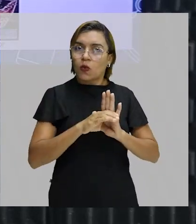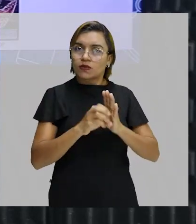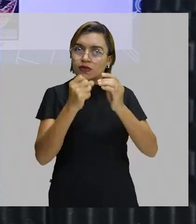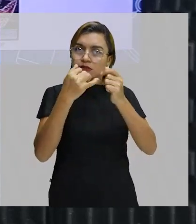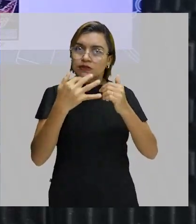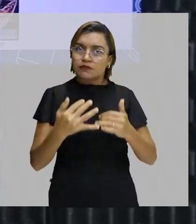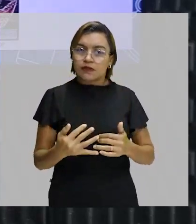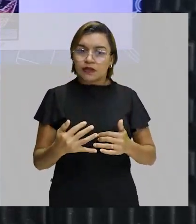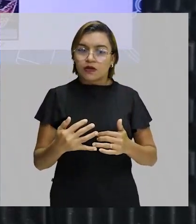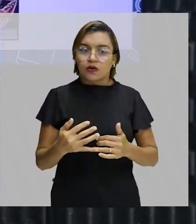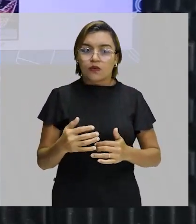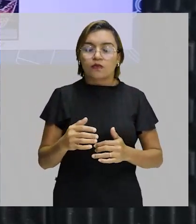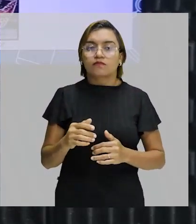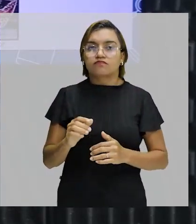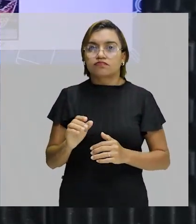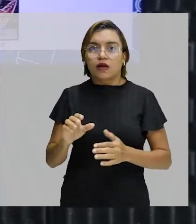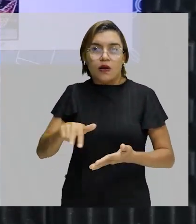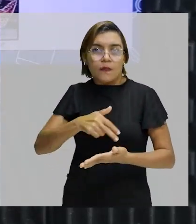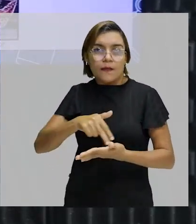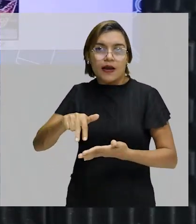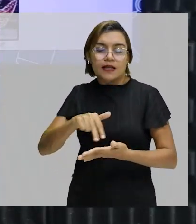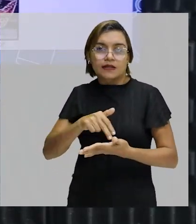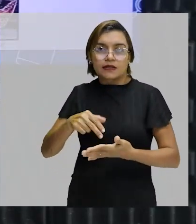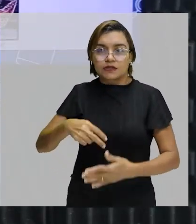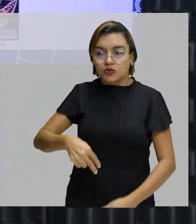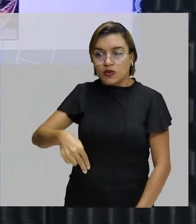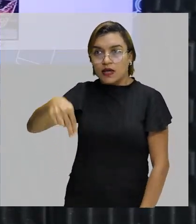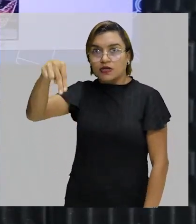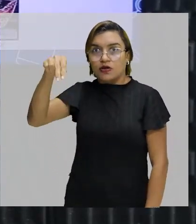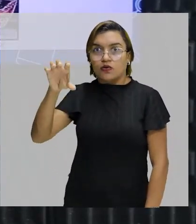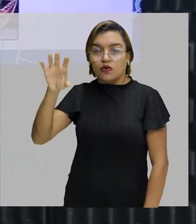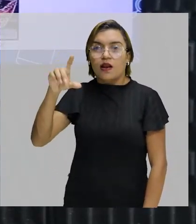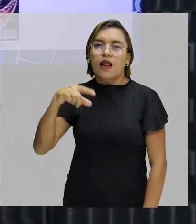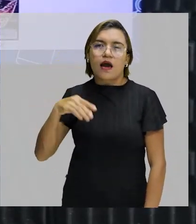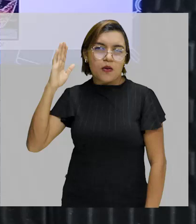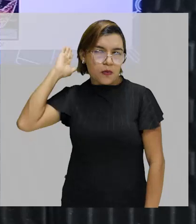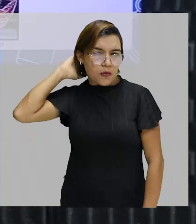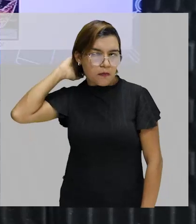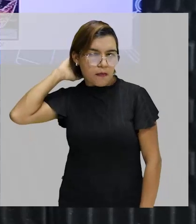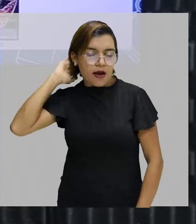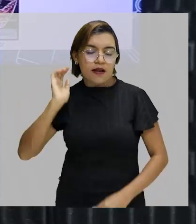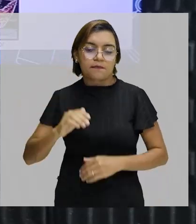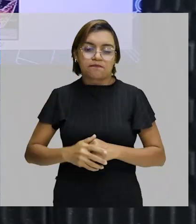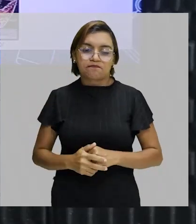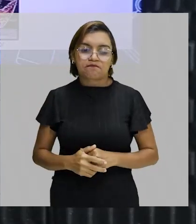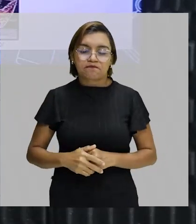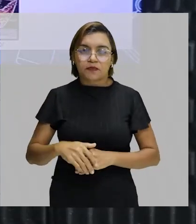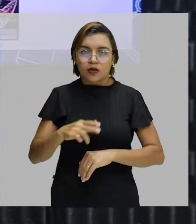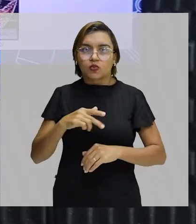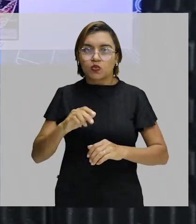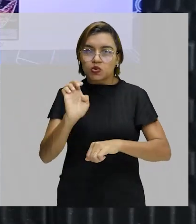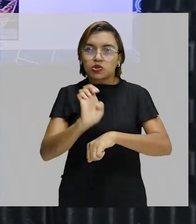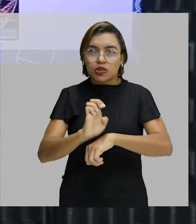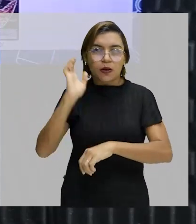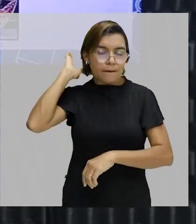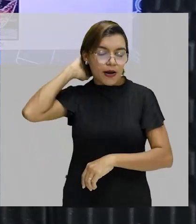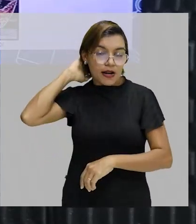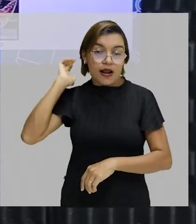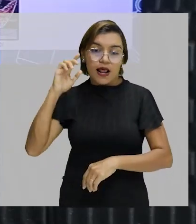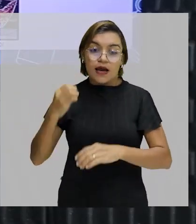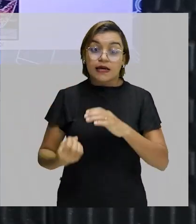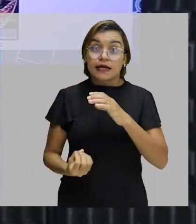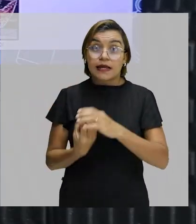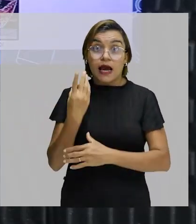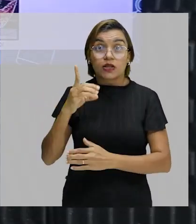uma dança que acontece ali na região norte, no Pará, uma dança paraense. O que é que eu falo aqui, ó? Que foi criada